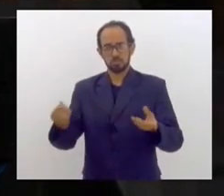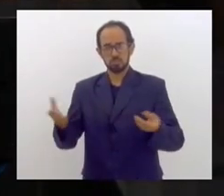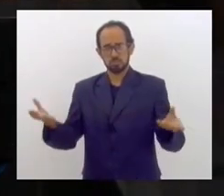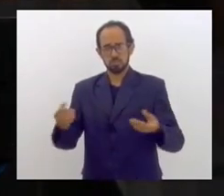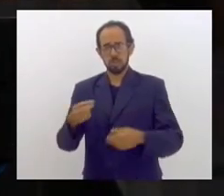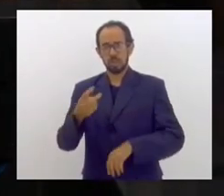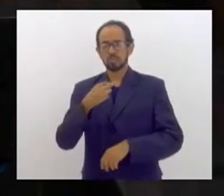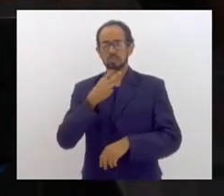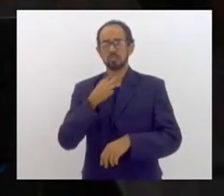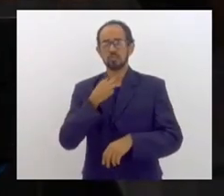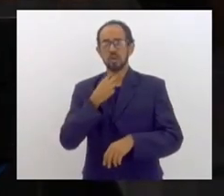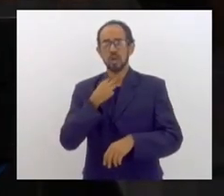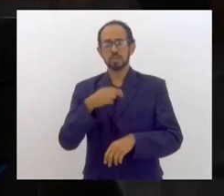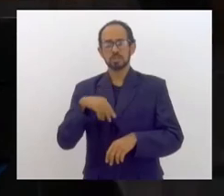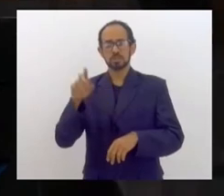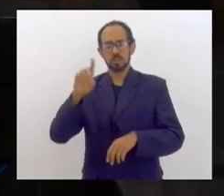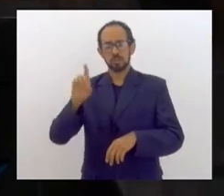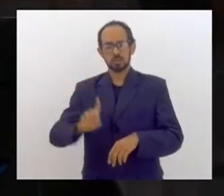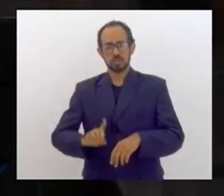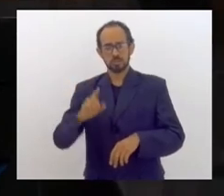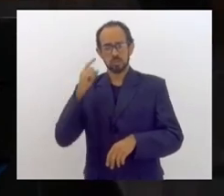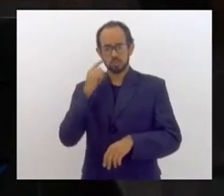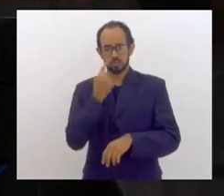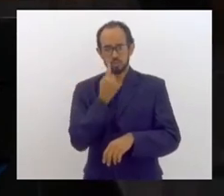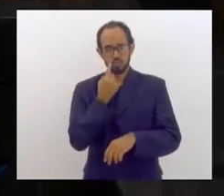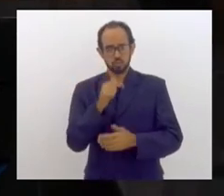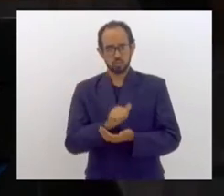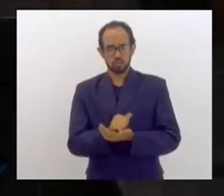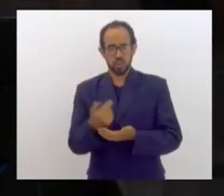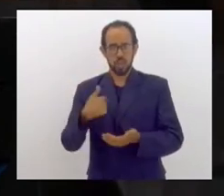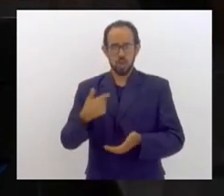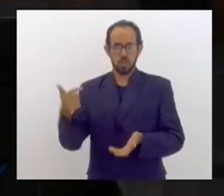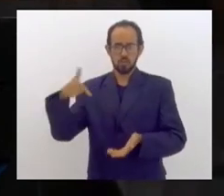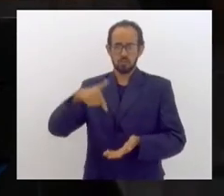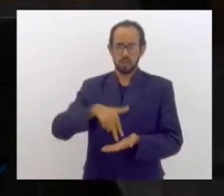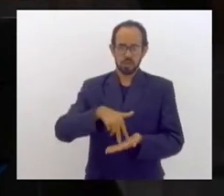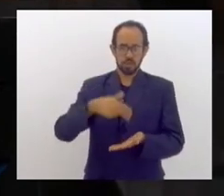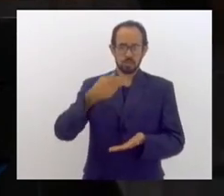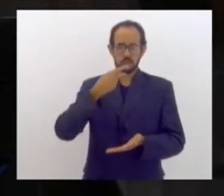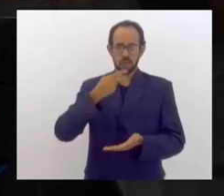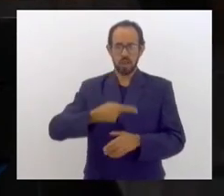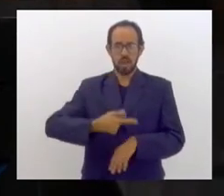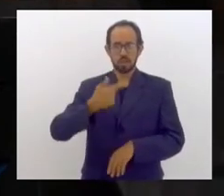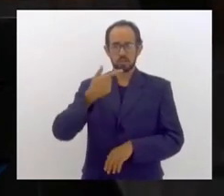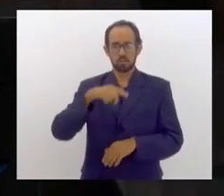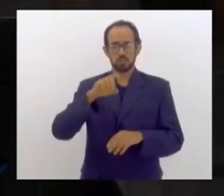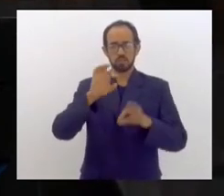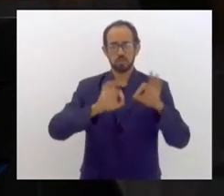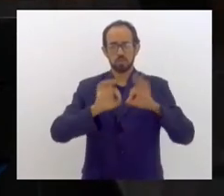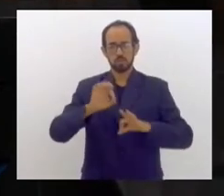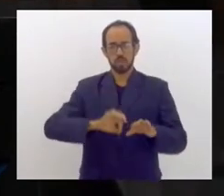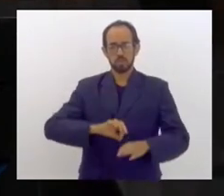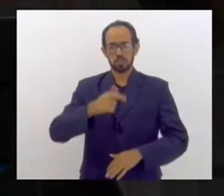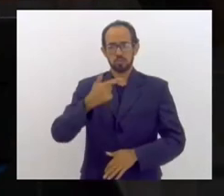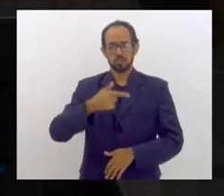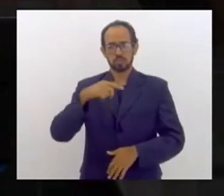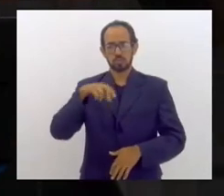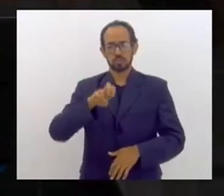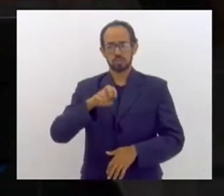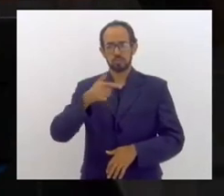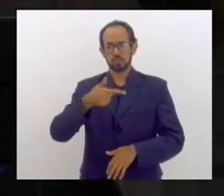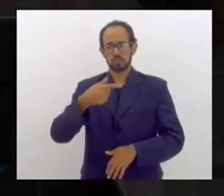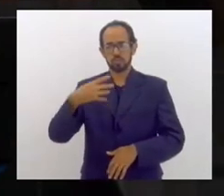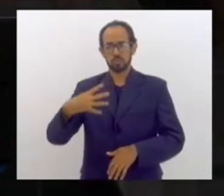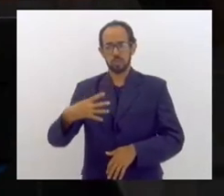aos deficientes auditivos. Eu vim discutir o projeto de lei 2524, de